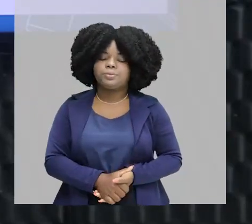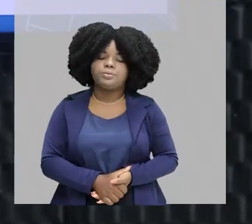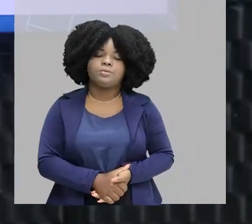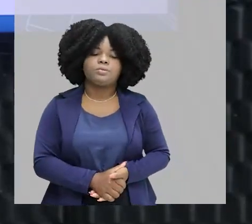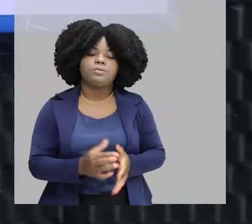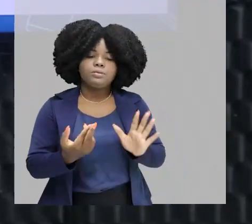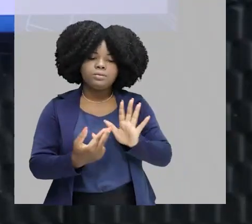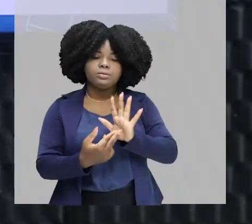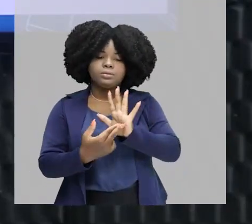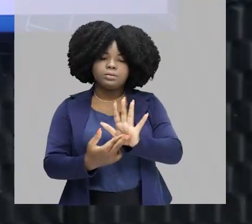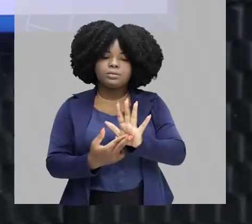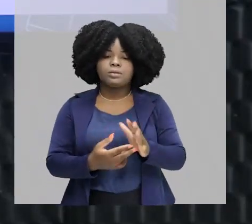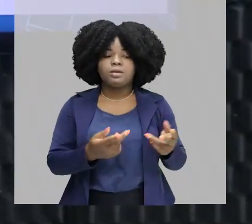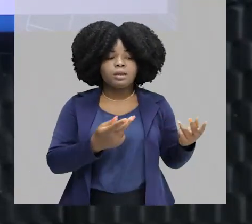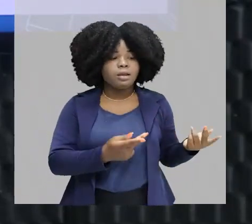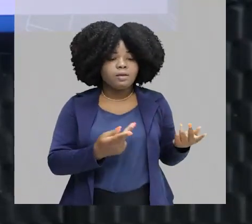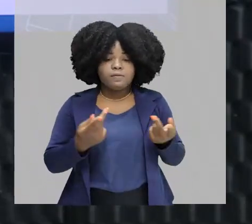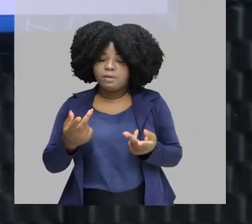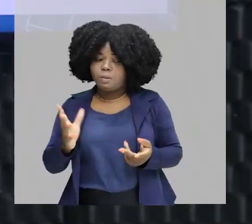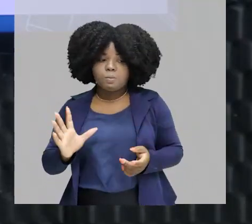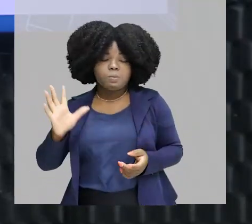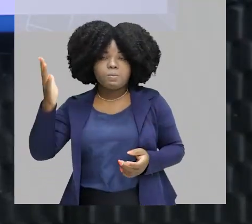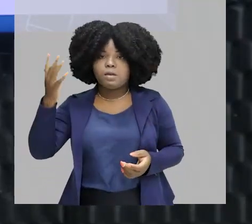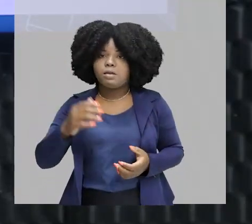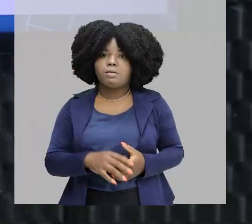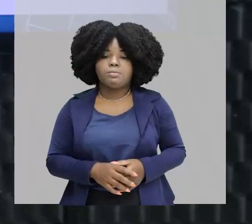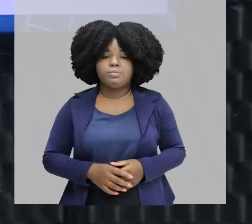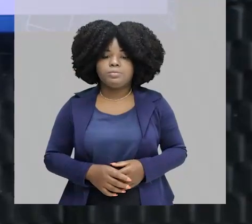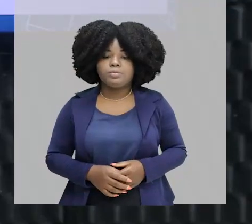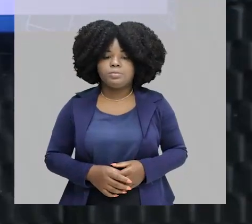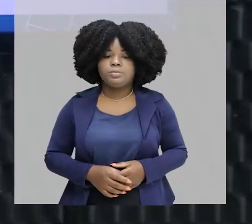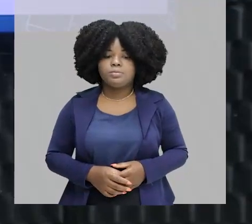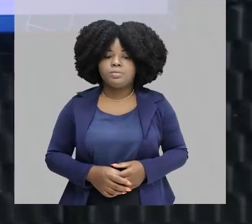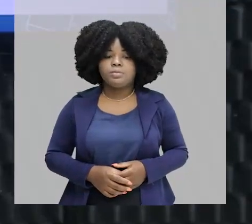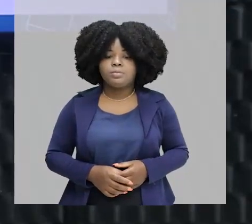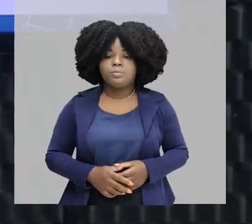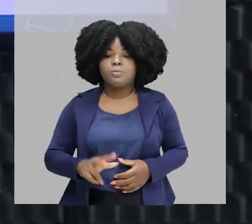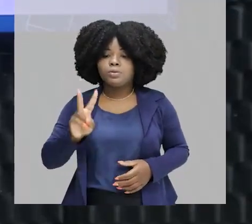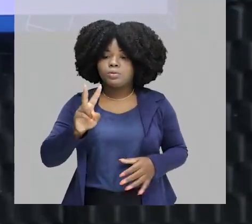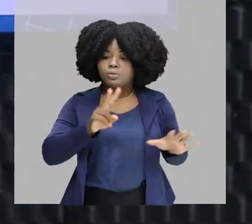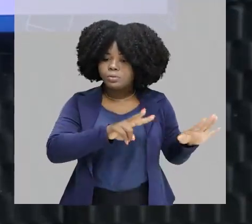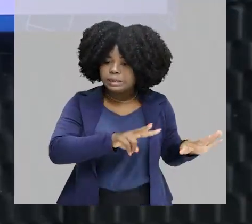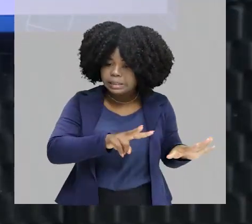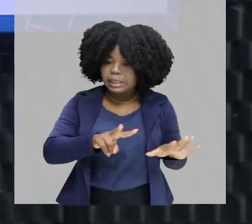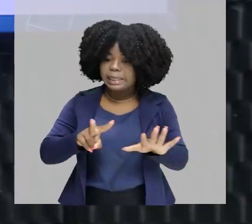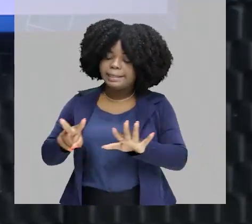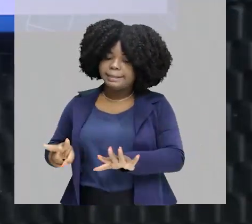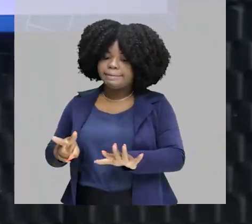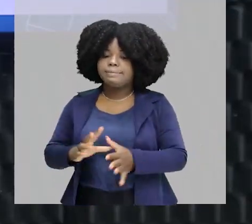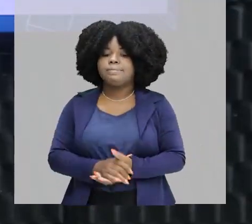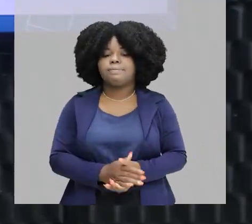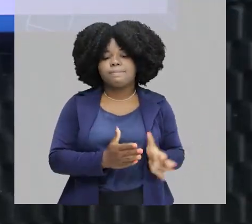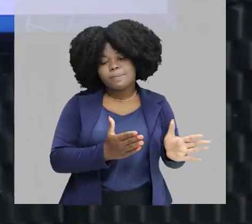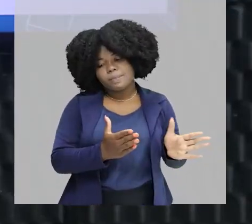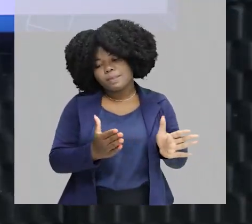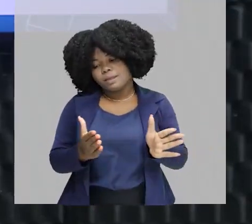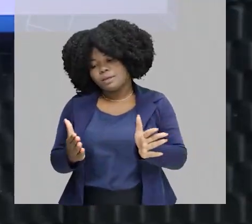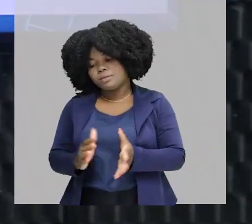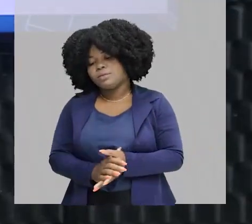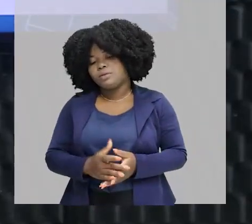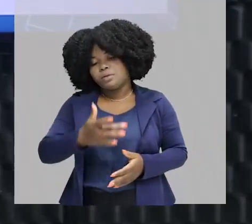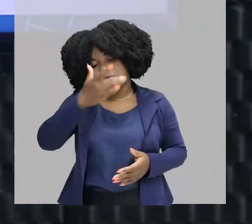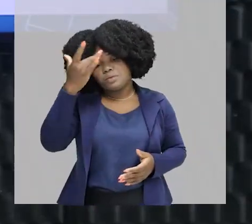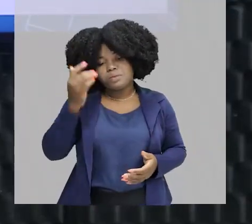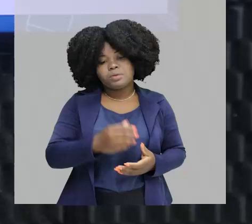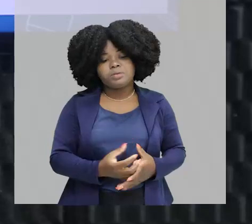para representar que a visita não está acontecendo. Por 2 semanas é o período de quando essa